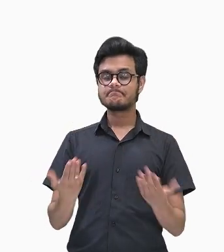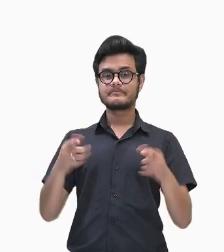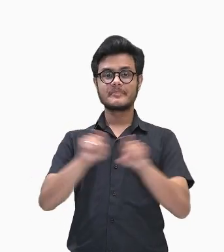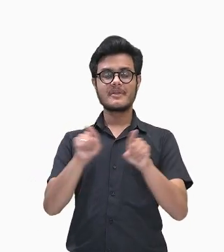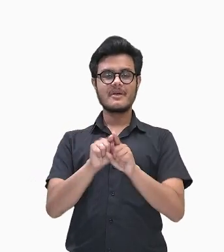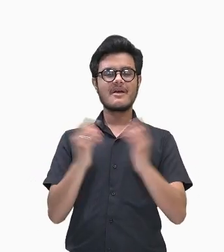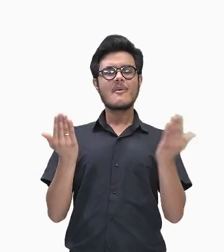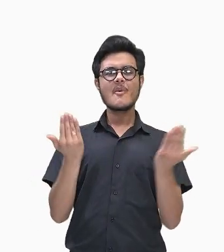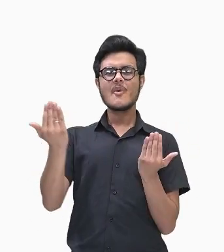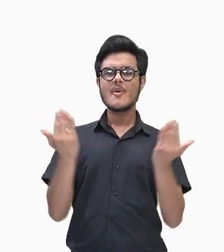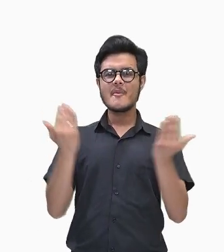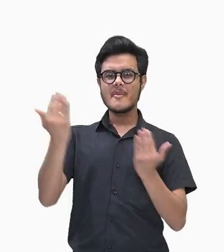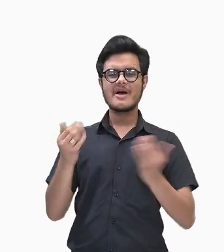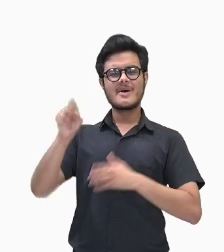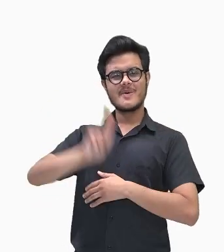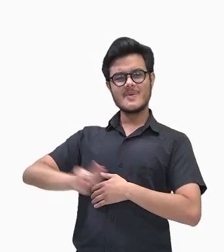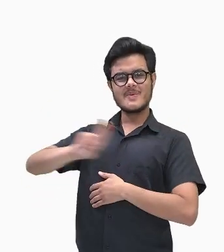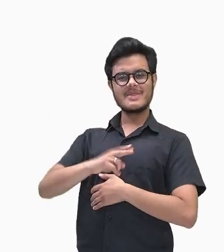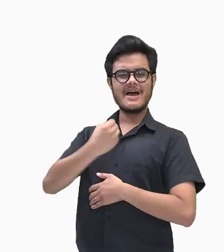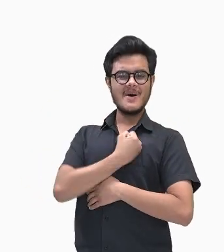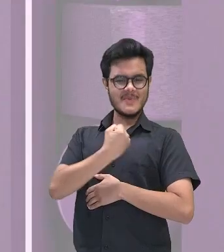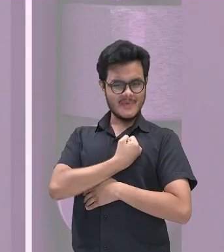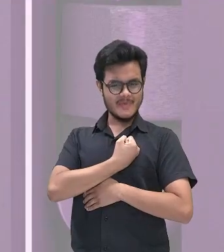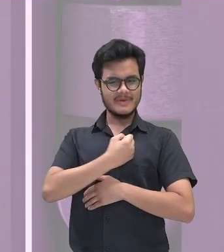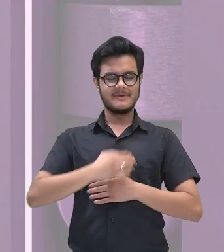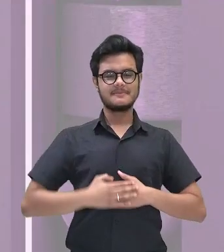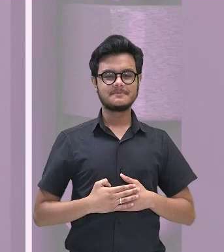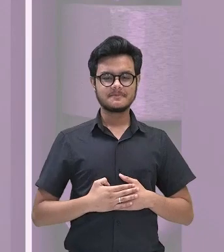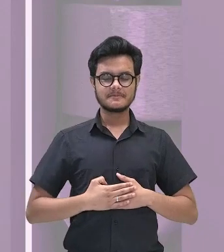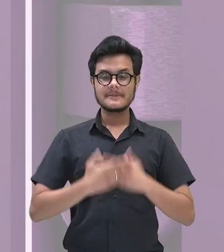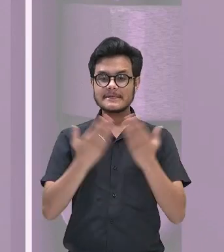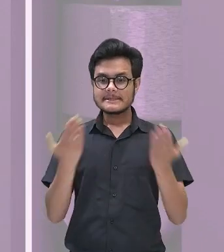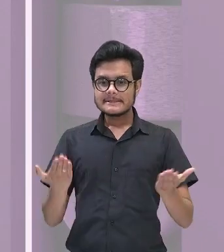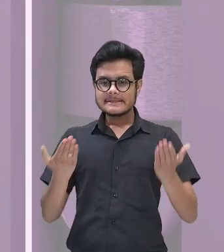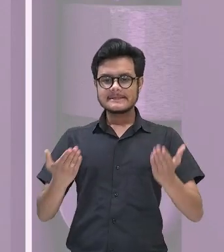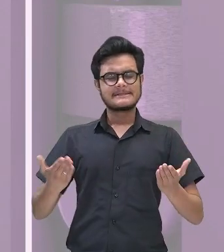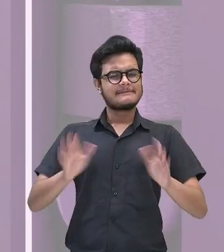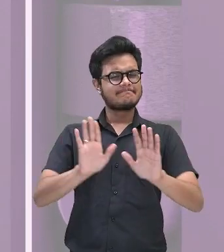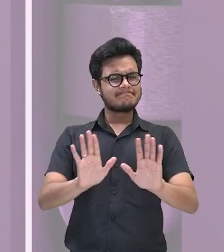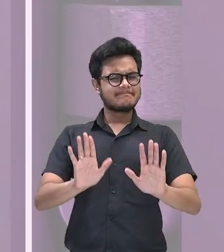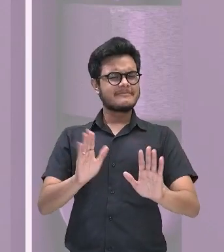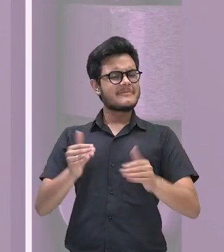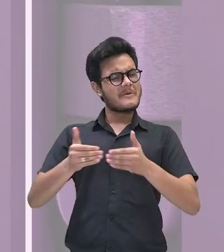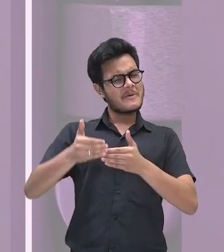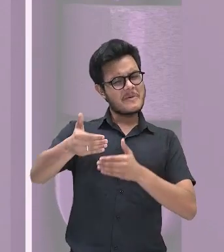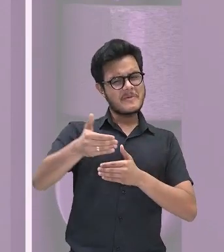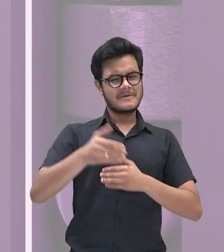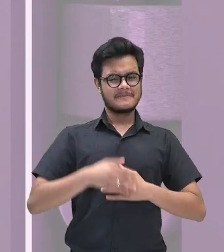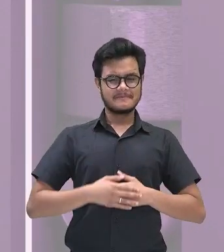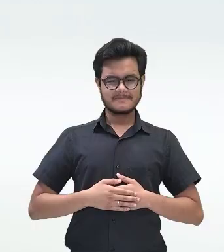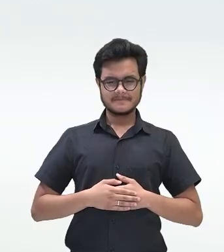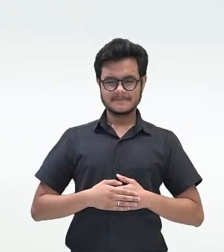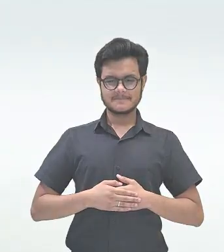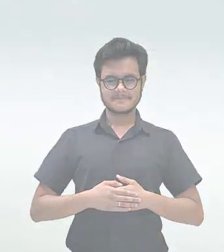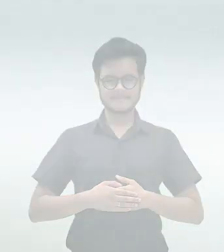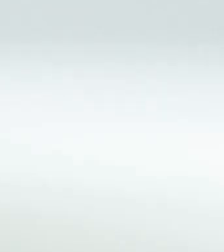detalhamento, comparação de radicais. Então, sem mais delongas, vamos à nossa aula.